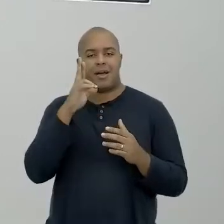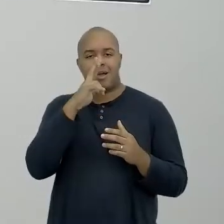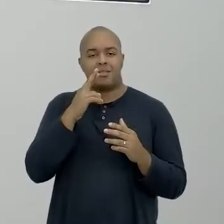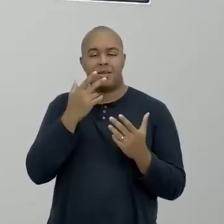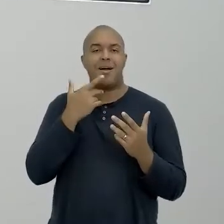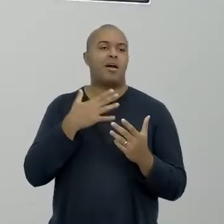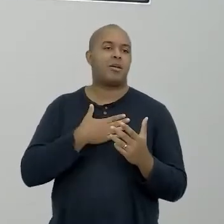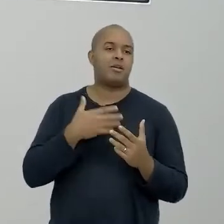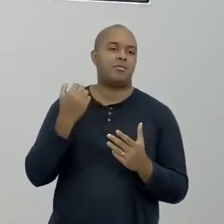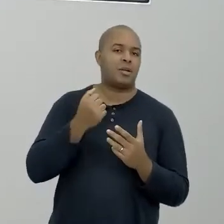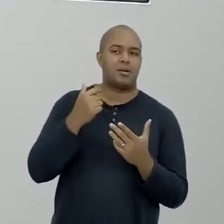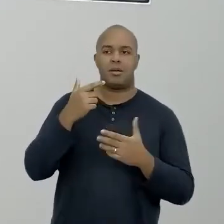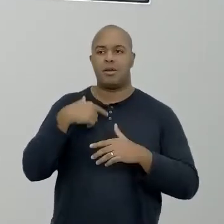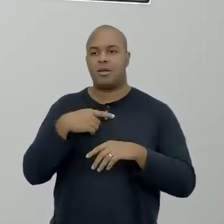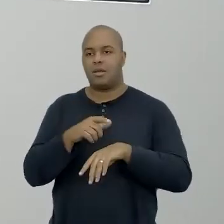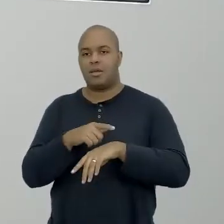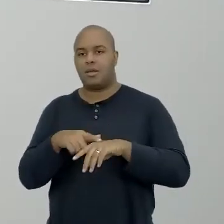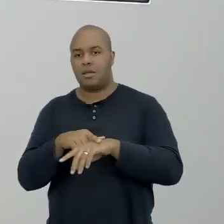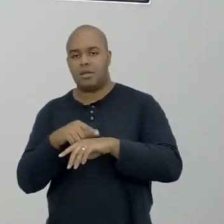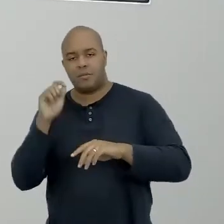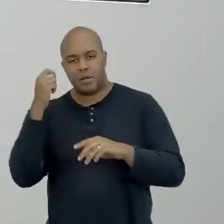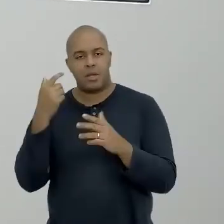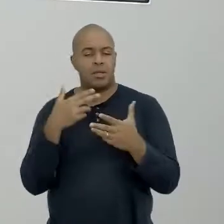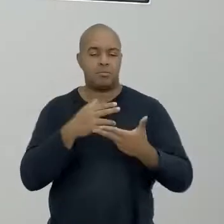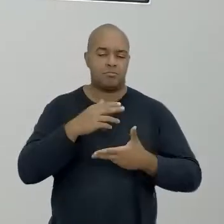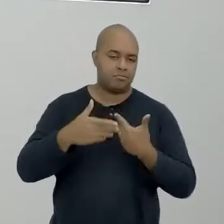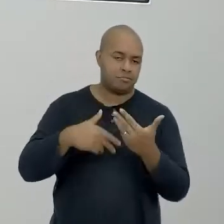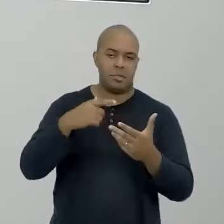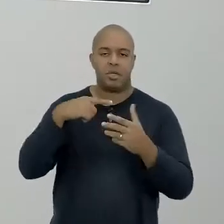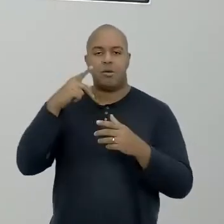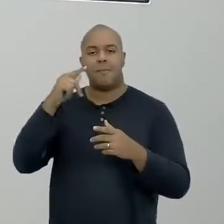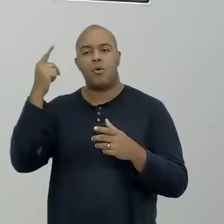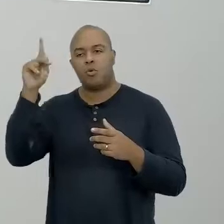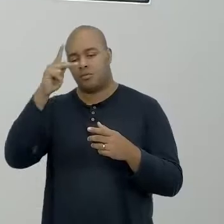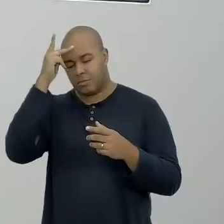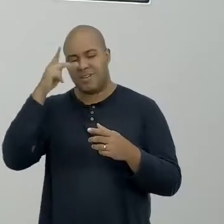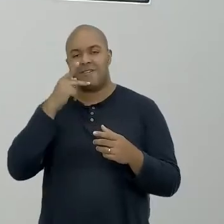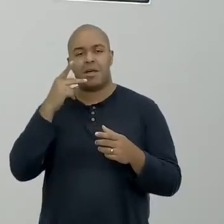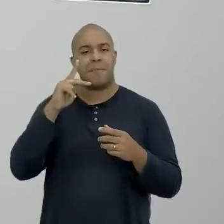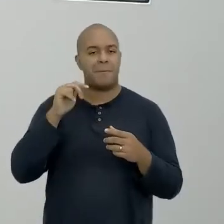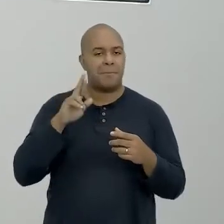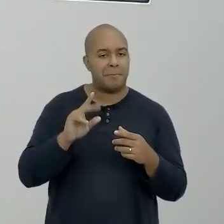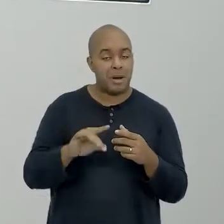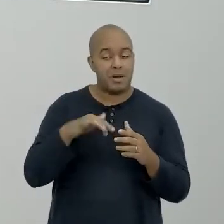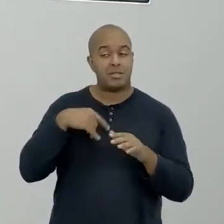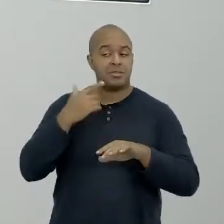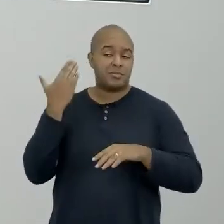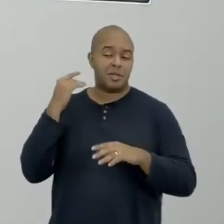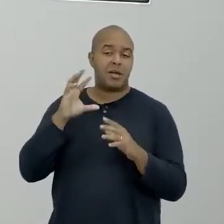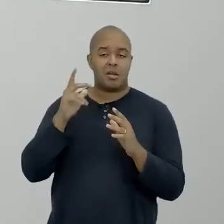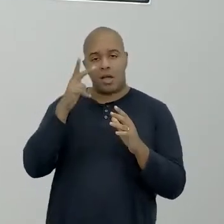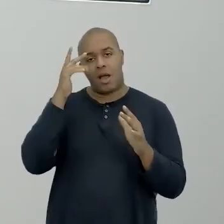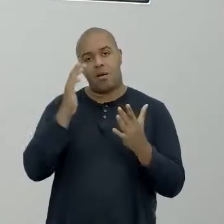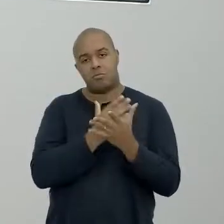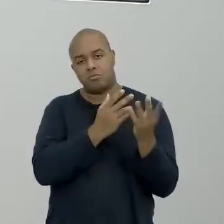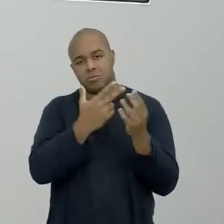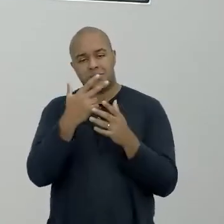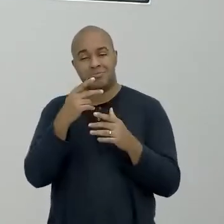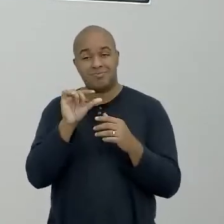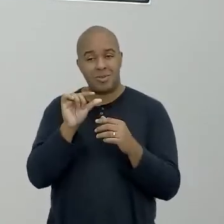Eu sou branco, eu sou de cor de pele preta, enfim, eu sou pardo. E nessa época